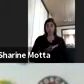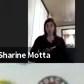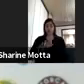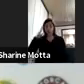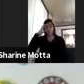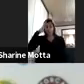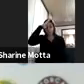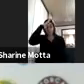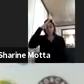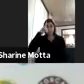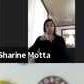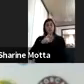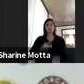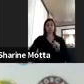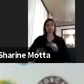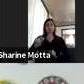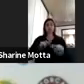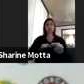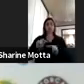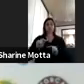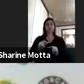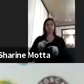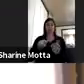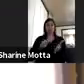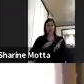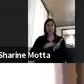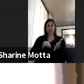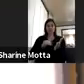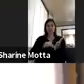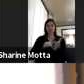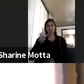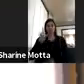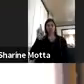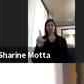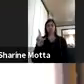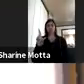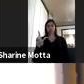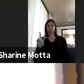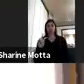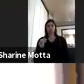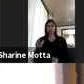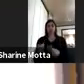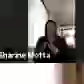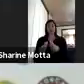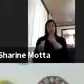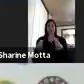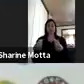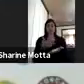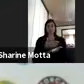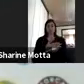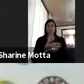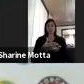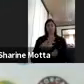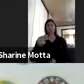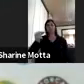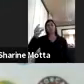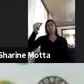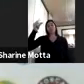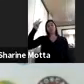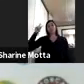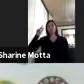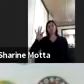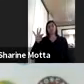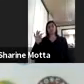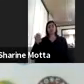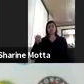à precarização dos direitos, né? Já começou, começou lá no governo Temer a reforma